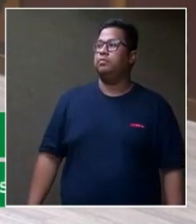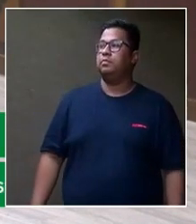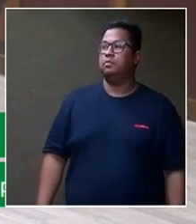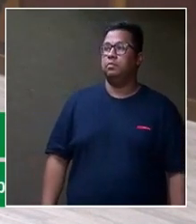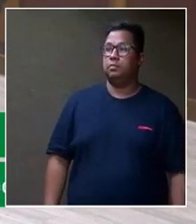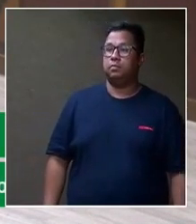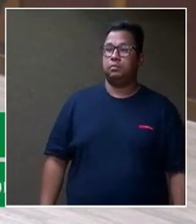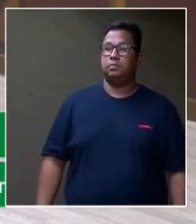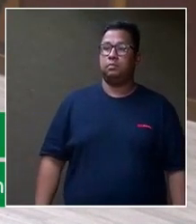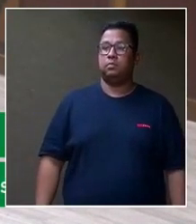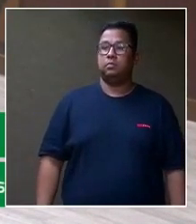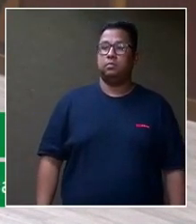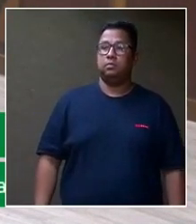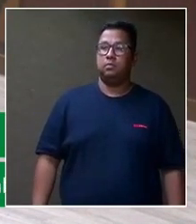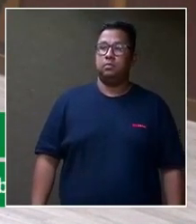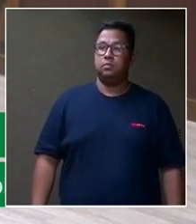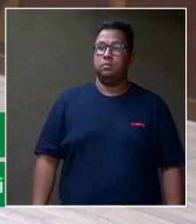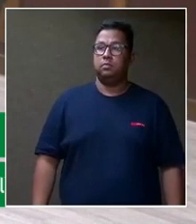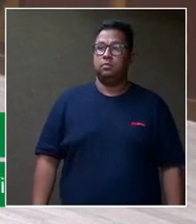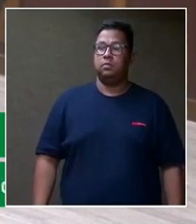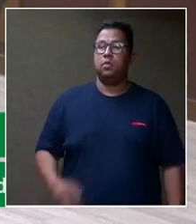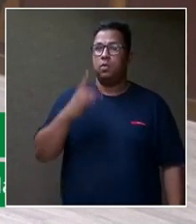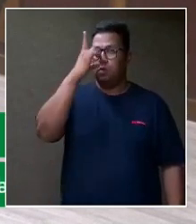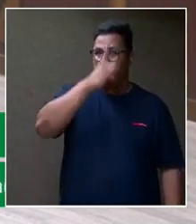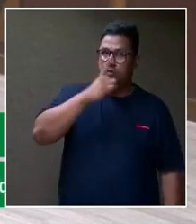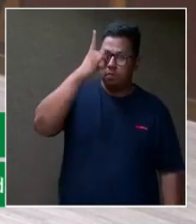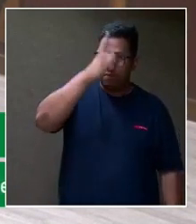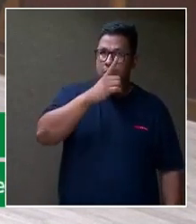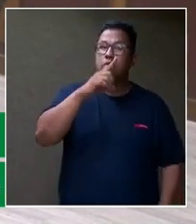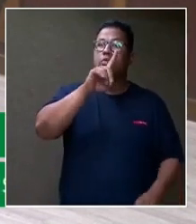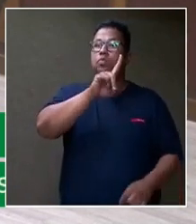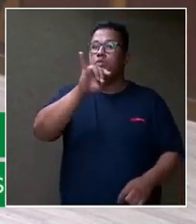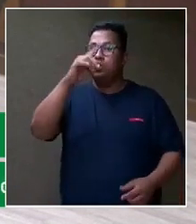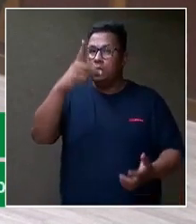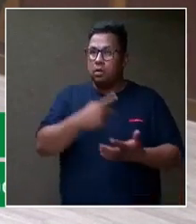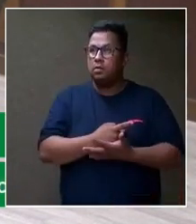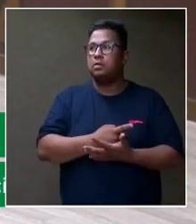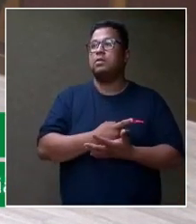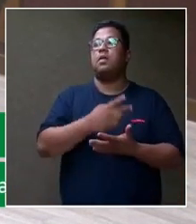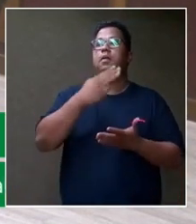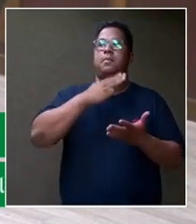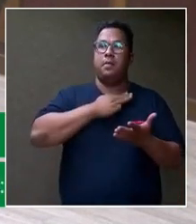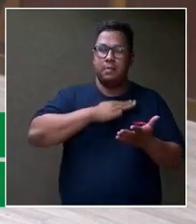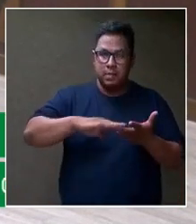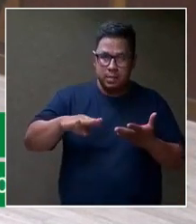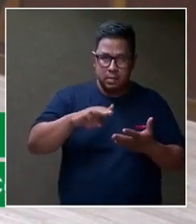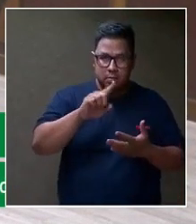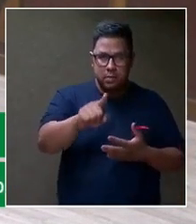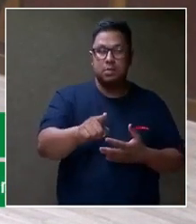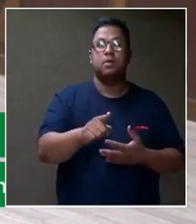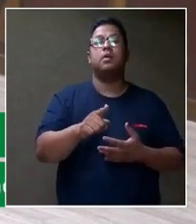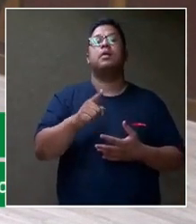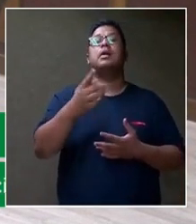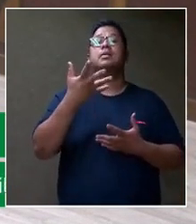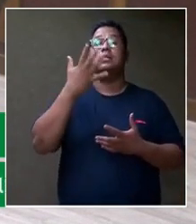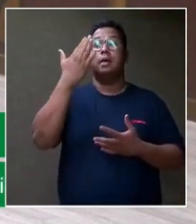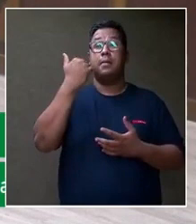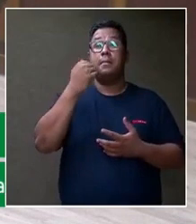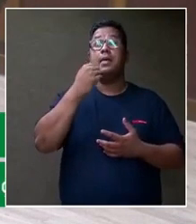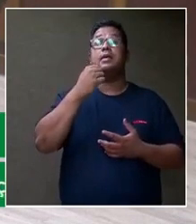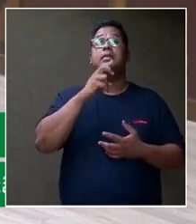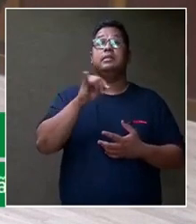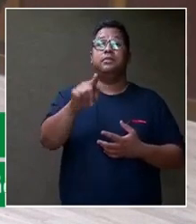ela pessoalmente. Isso foi domingo. Eu estou perguntando no domingo, no dia do fato. Ela manda mensagem para a senhora. Eu queria saber se a